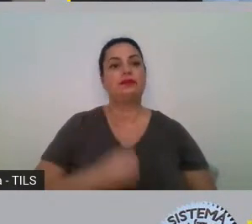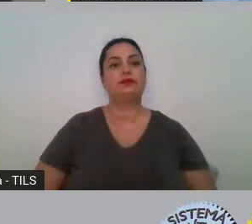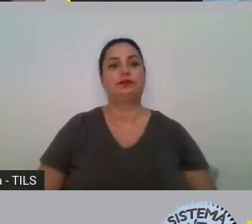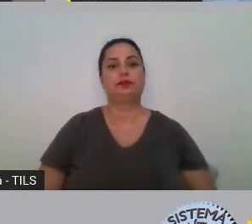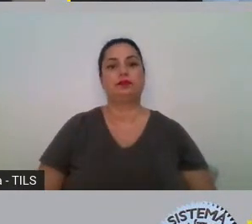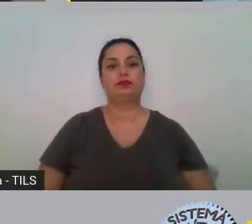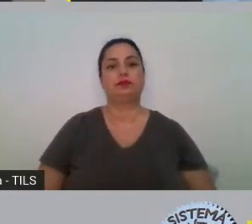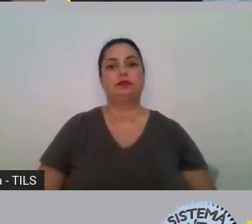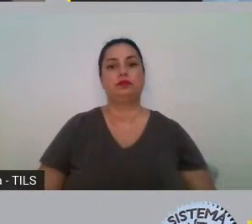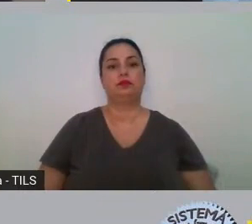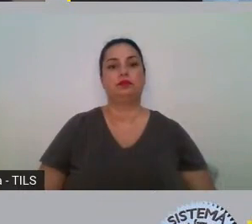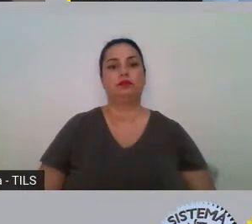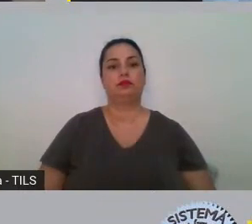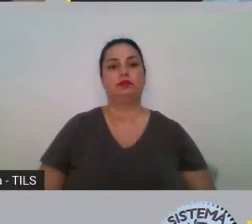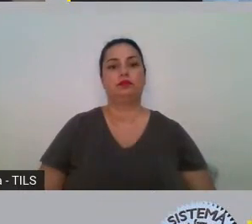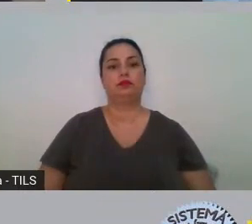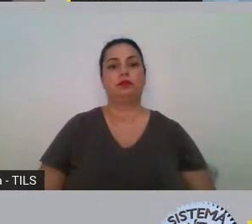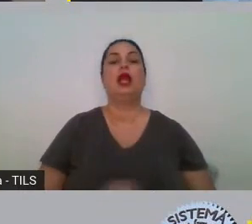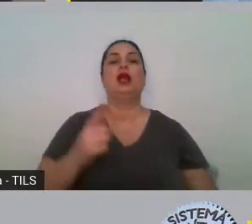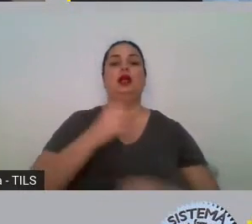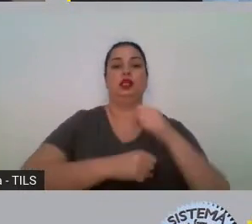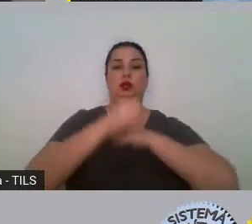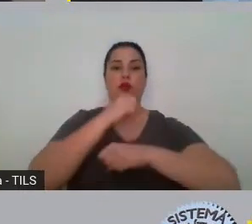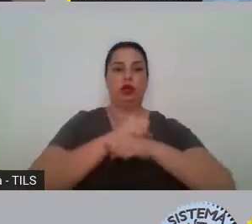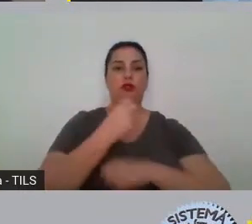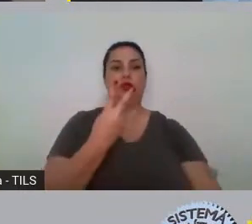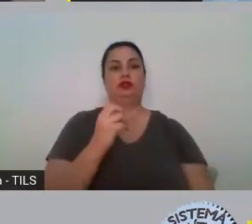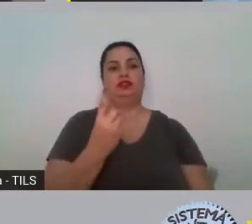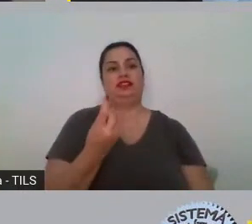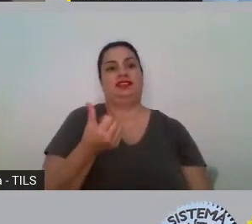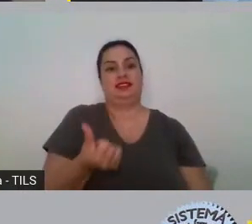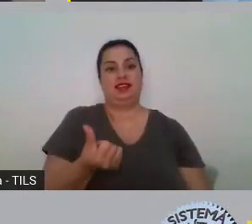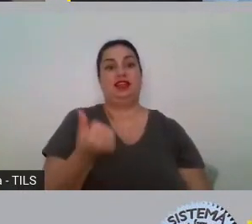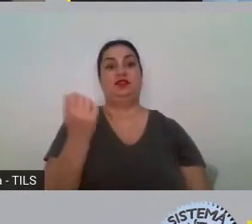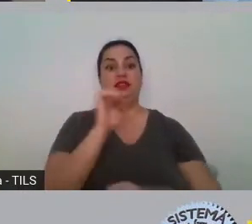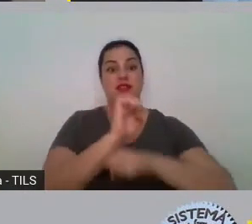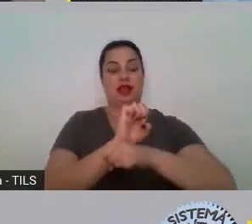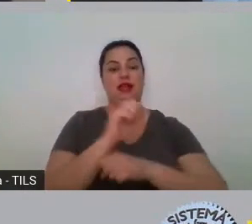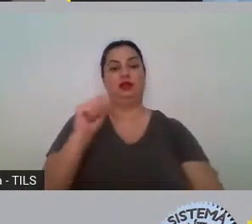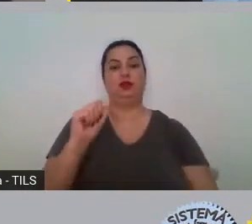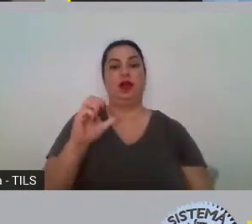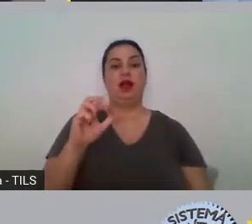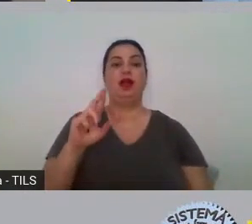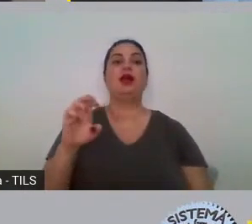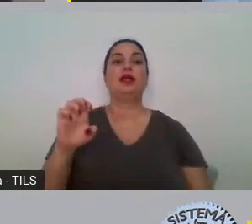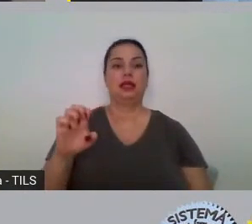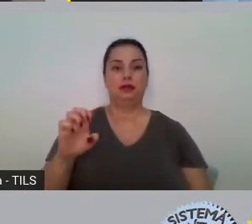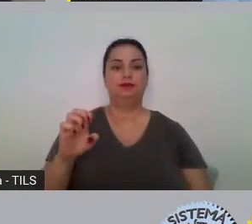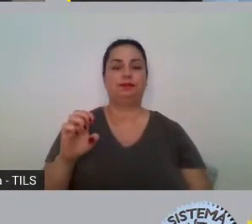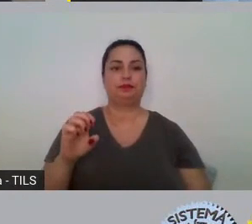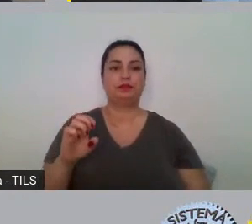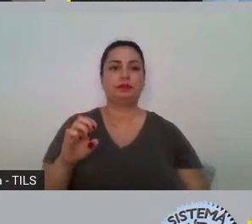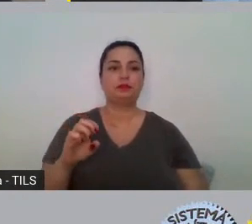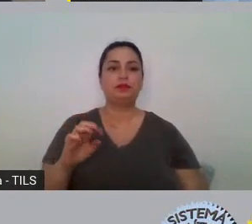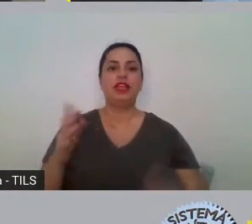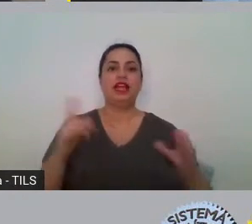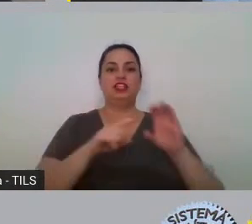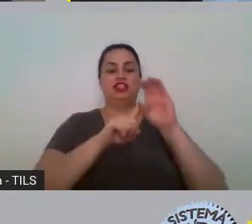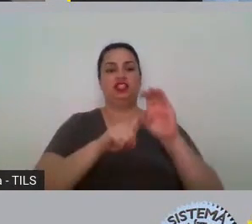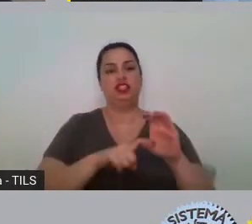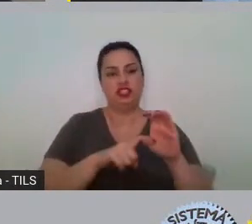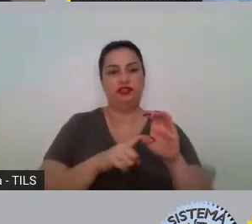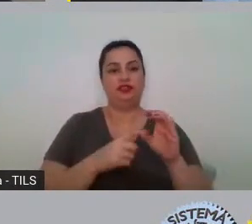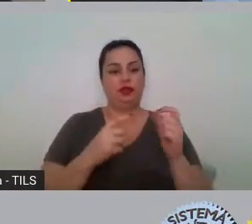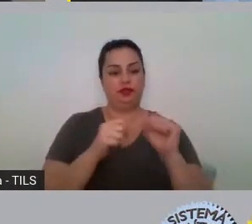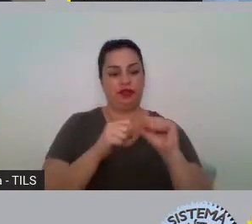em 2016, quando foi renegociado, 93% da dívida que foi renegociada, 321 milhões, era